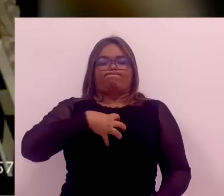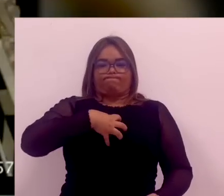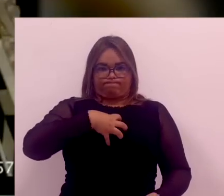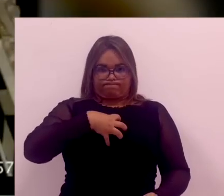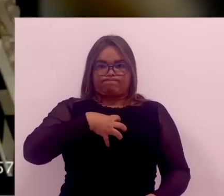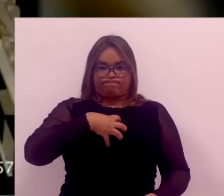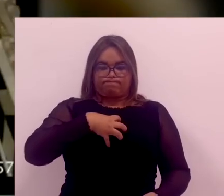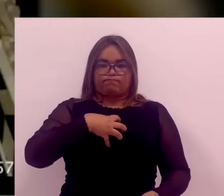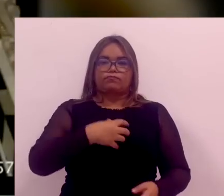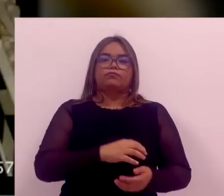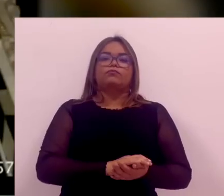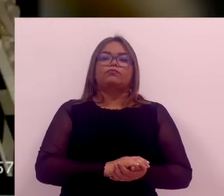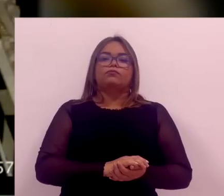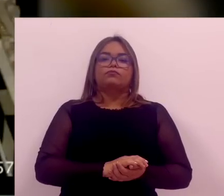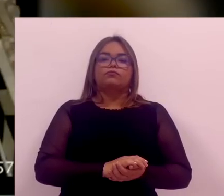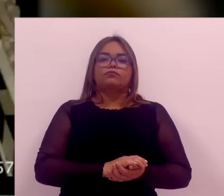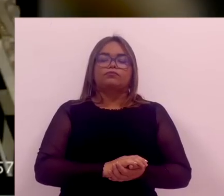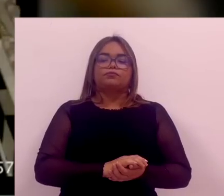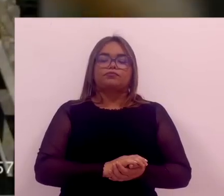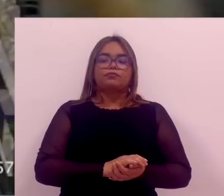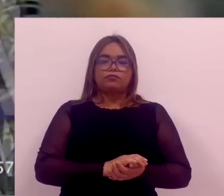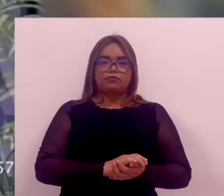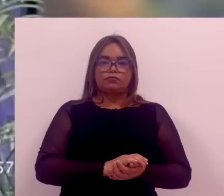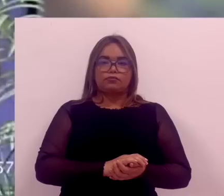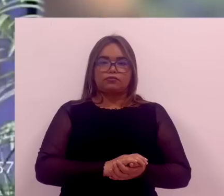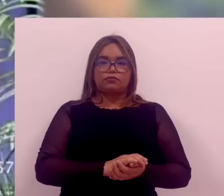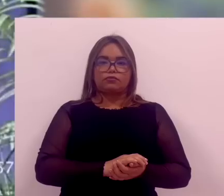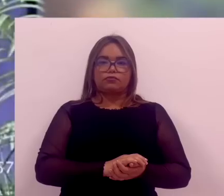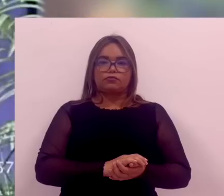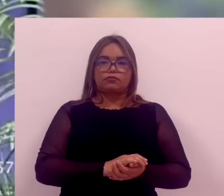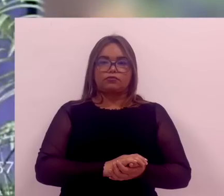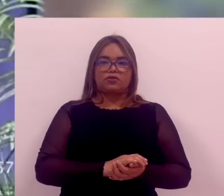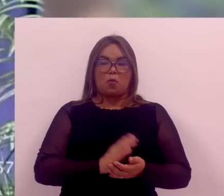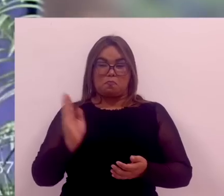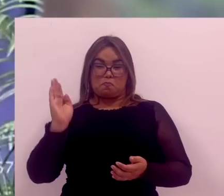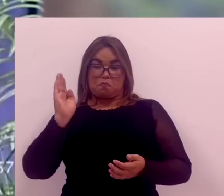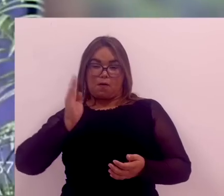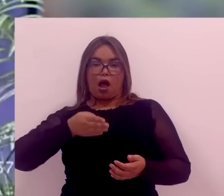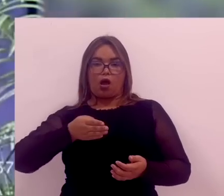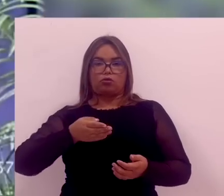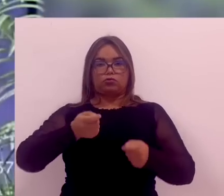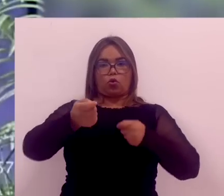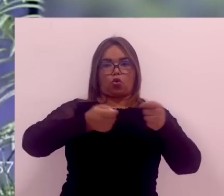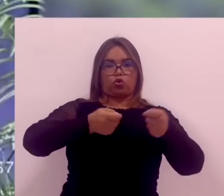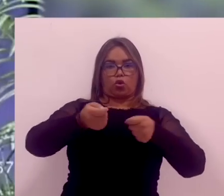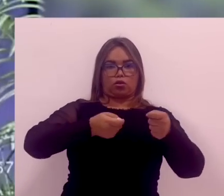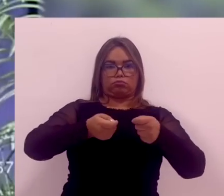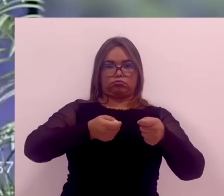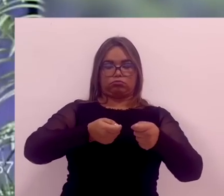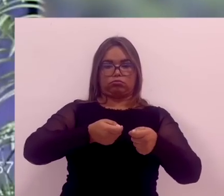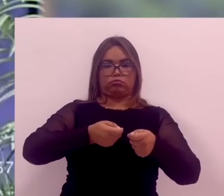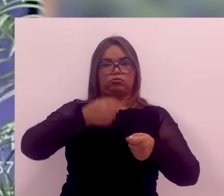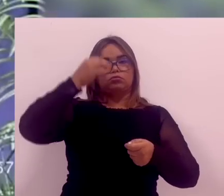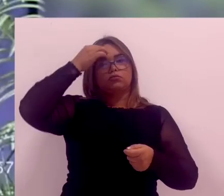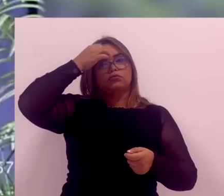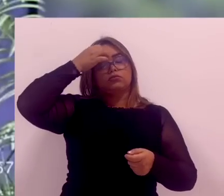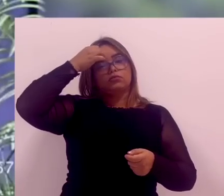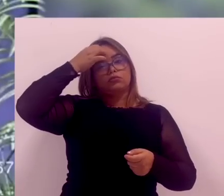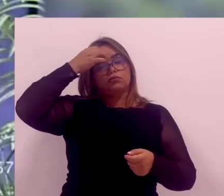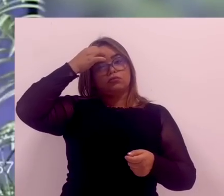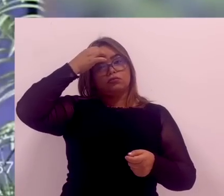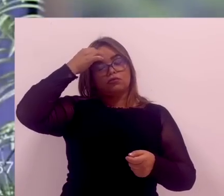Então nós vamos ver uma coisa bem assustadora. Ordo ab Chao é o seu lema. Isso significa a ordem que vem do